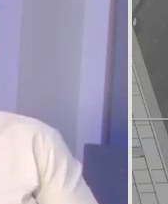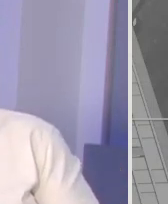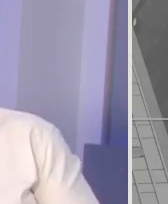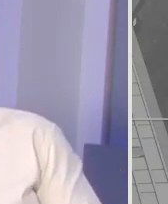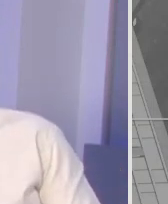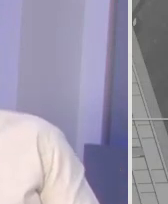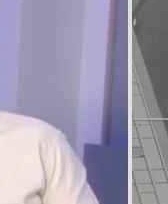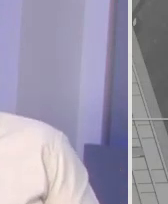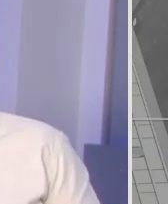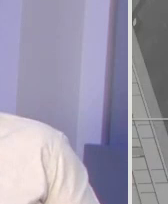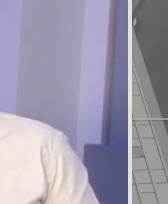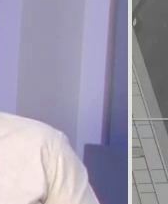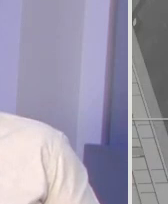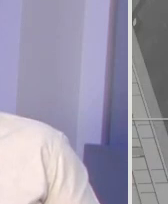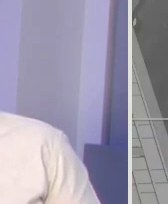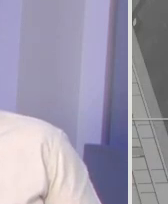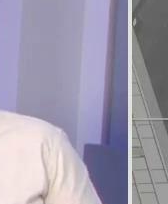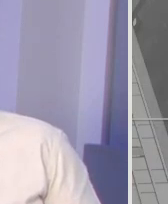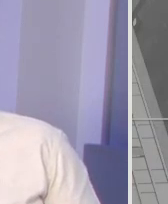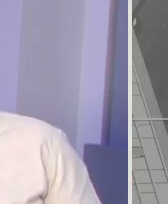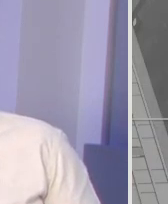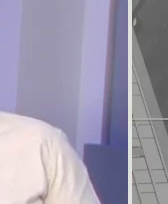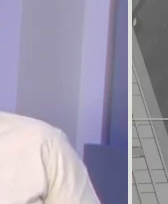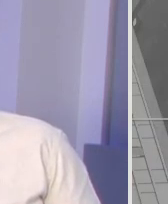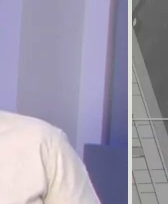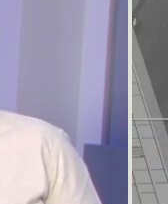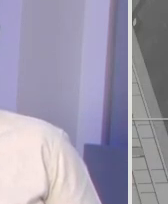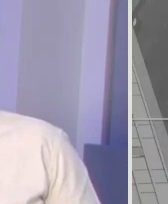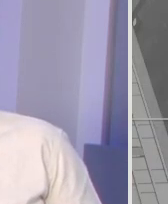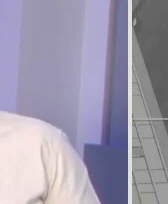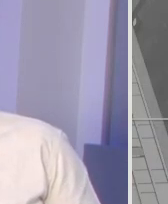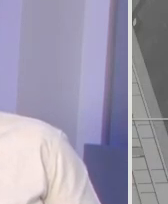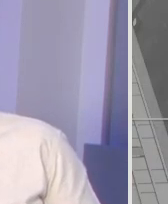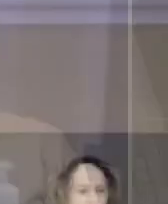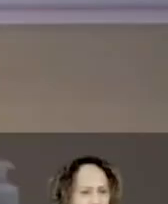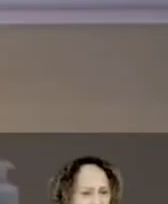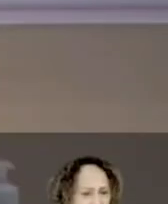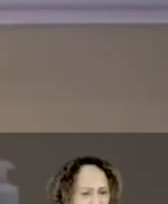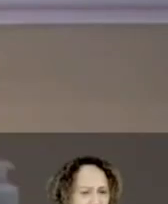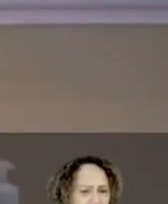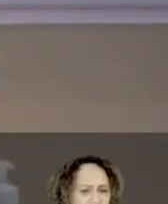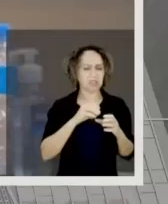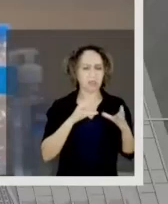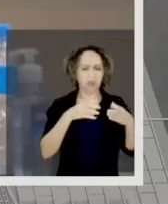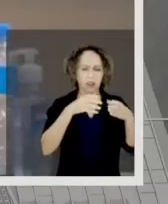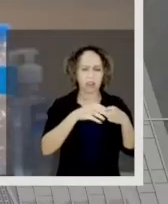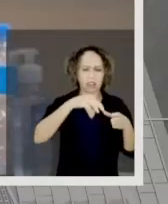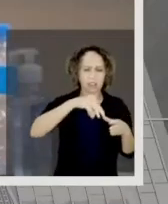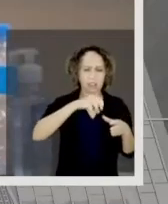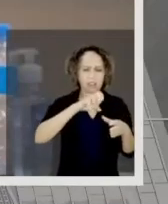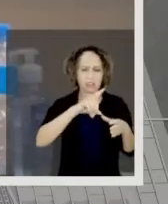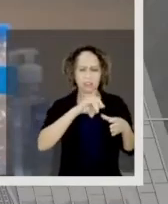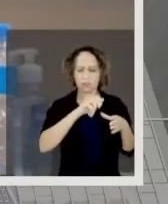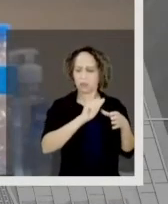MDB poder-se dizer que o PMDB está traindo a Simone. Não, o PMDB é fiel às suas próprias convicções de